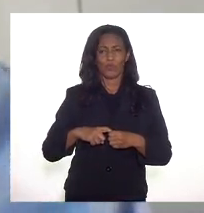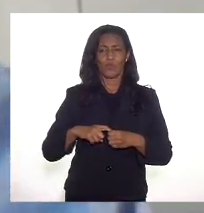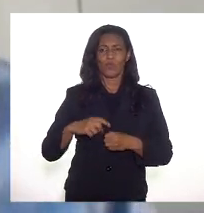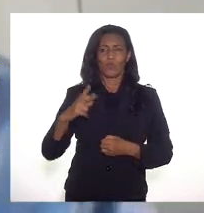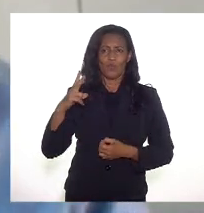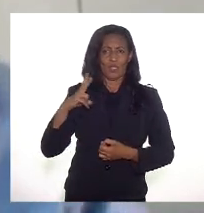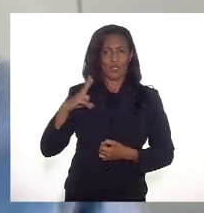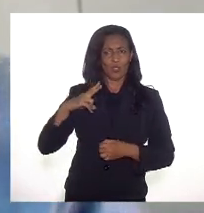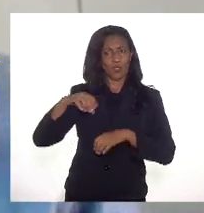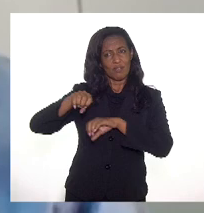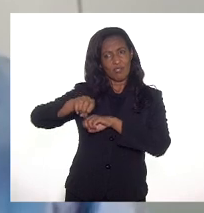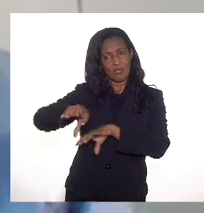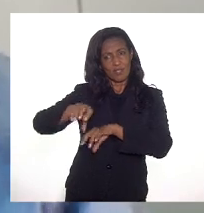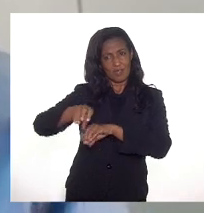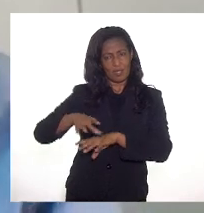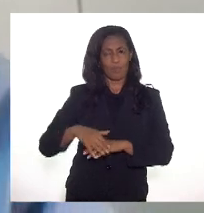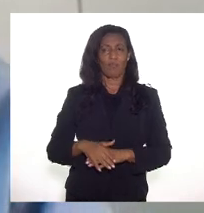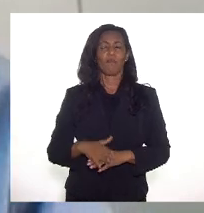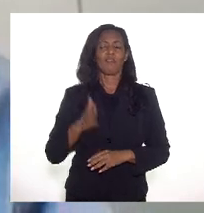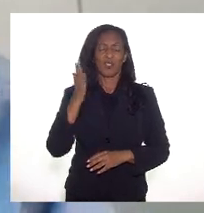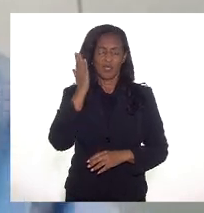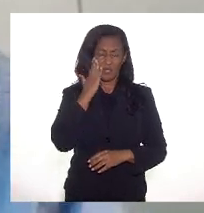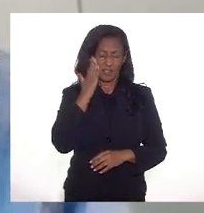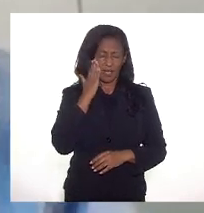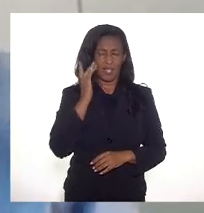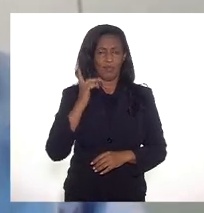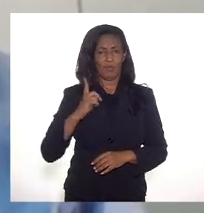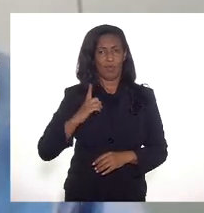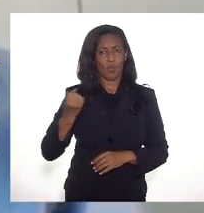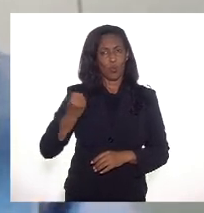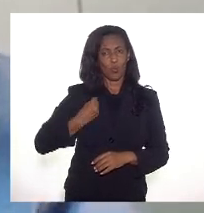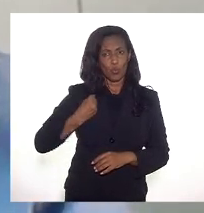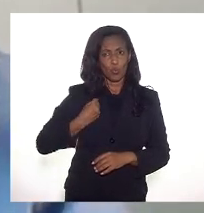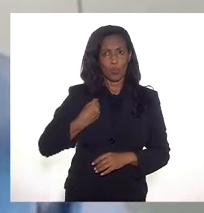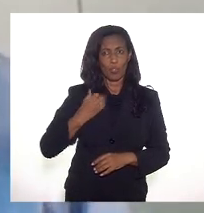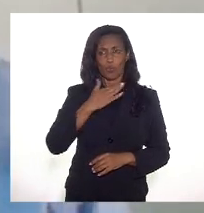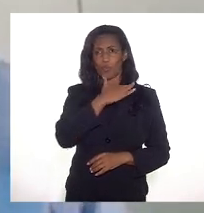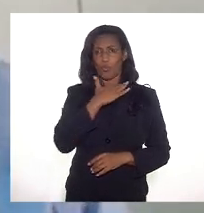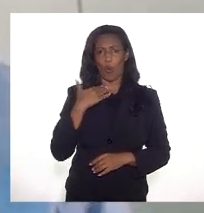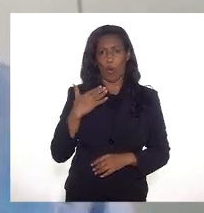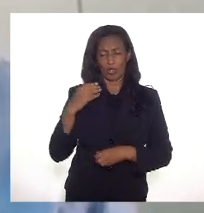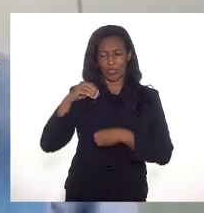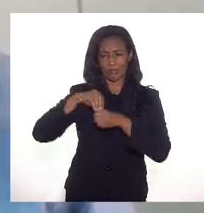e esse retorno já tem significado um número de mortos